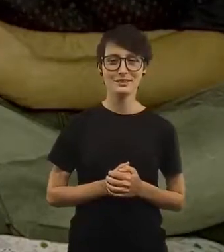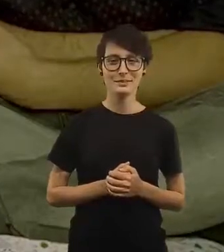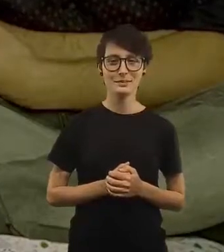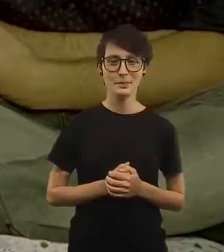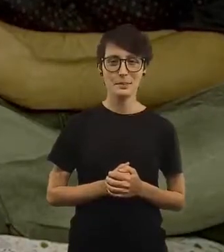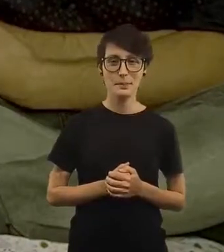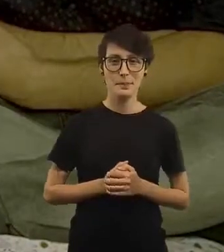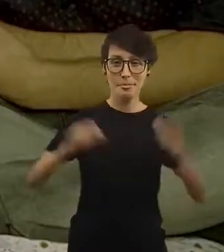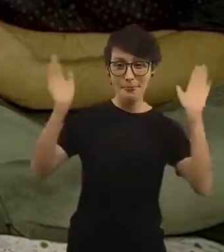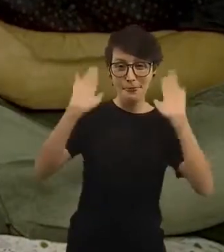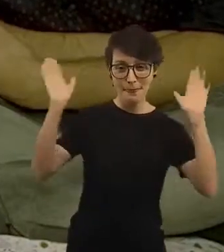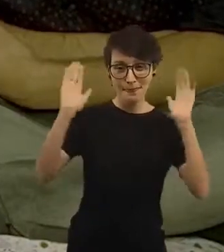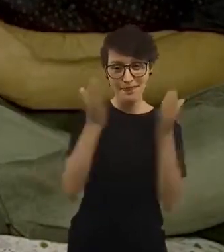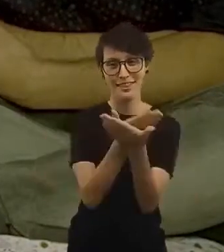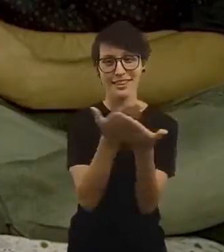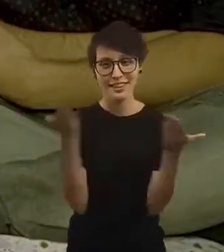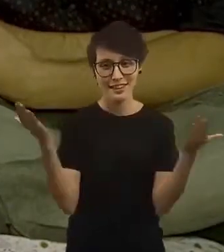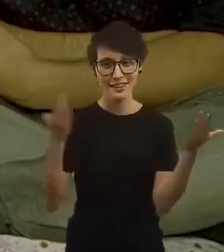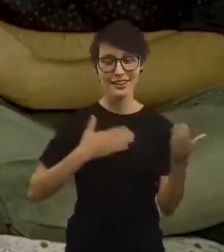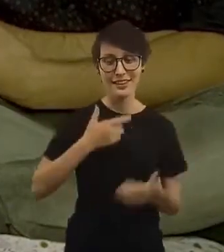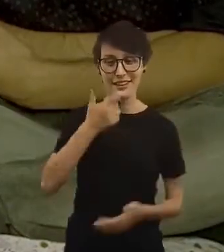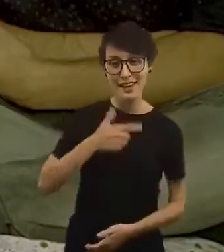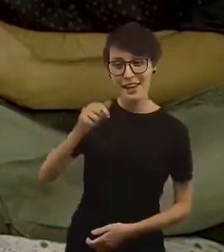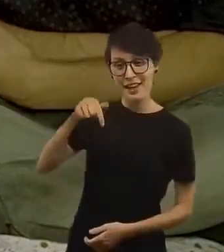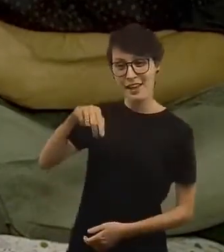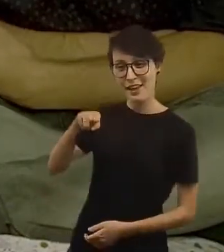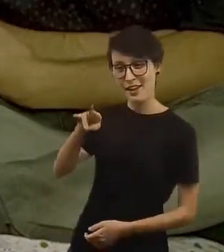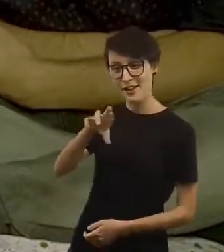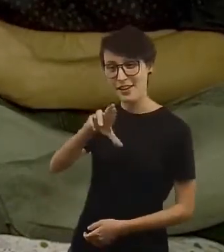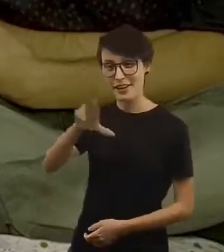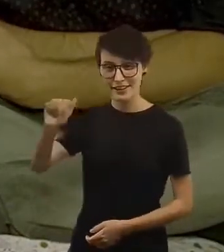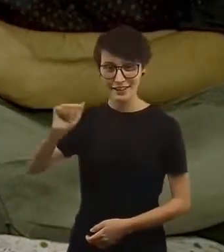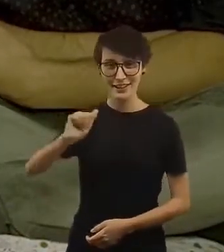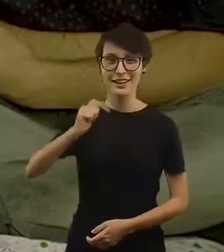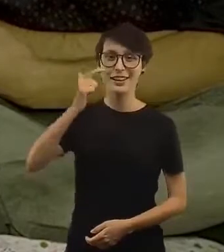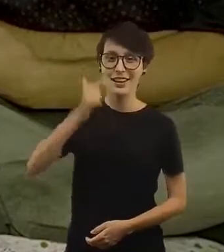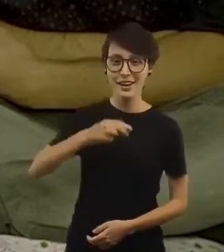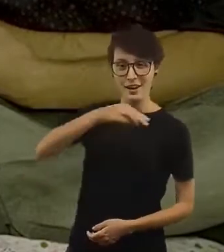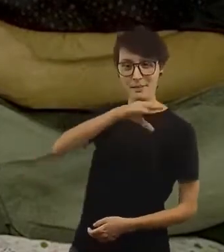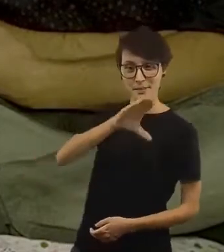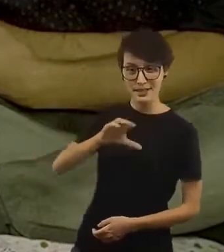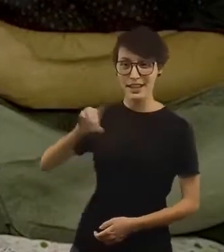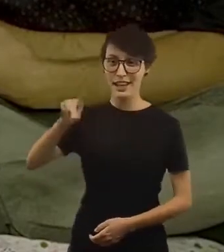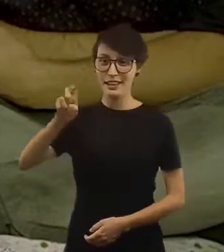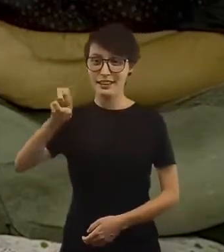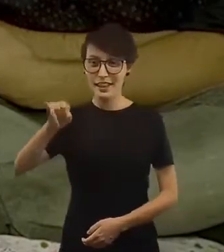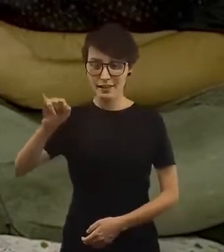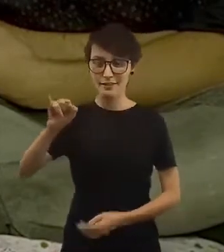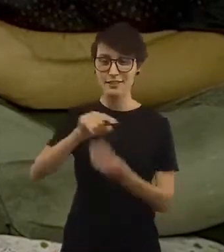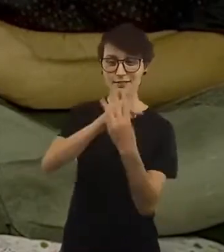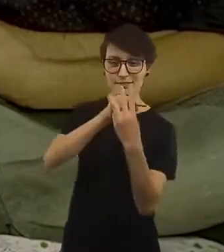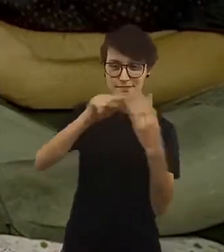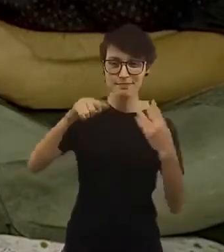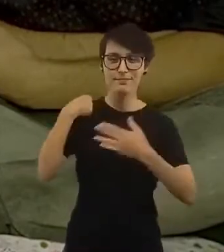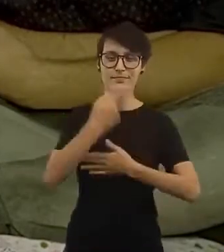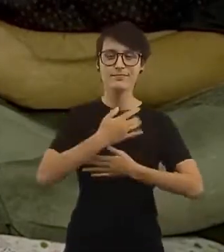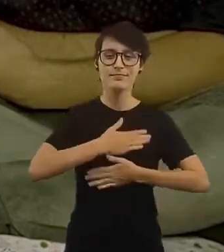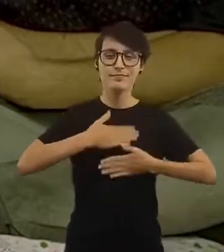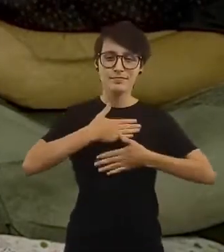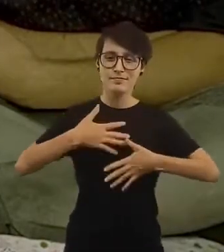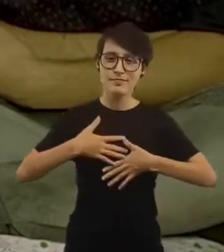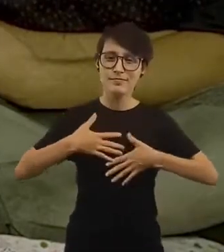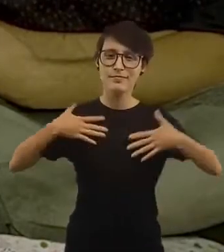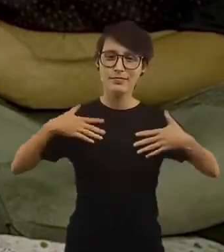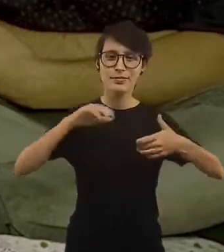Oi, gente, eu sou a Nira Weiler. Mercê Souza. Davi Oliveira. É com imensa satisfação que a gente tá aqui nesse